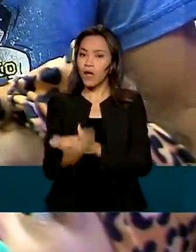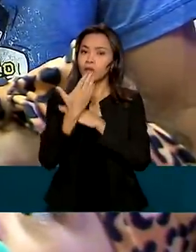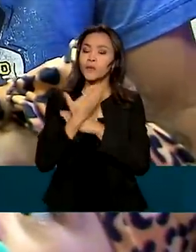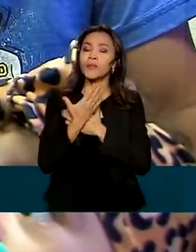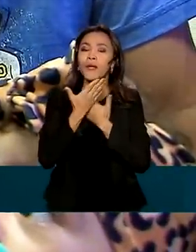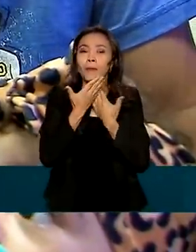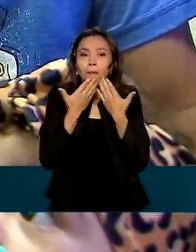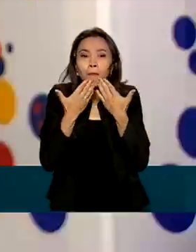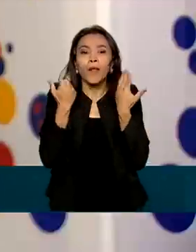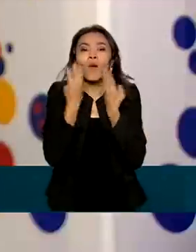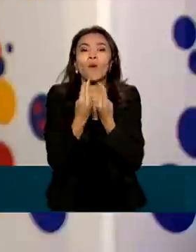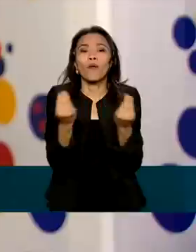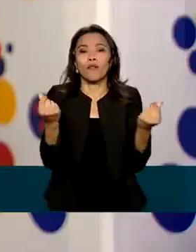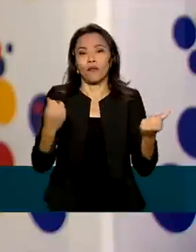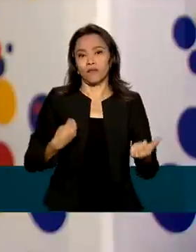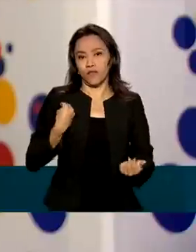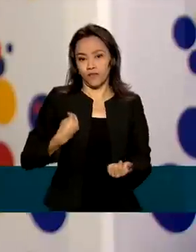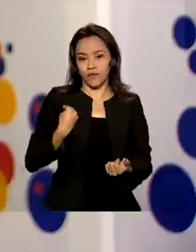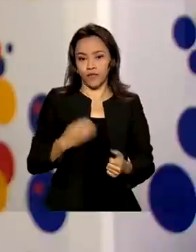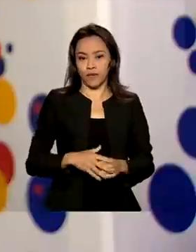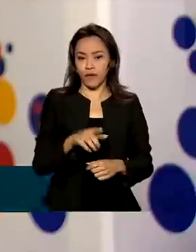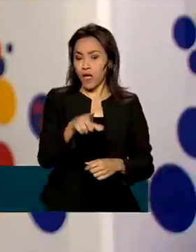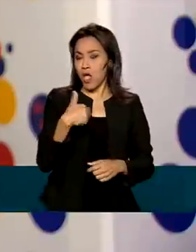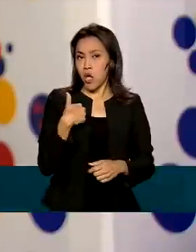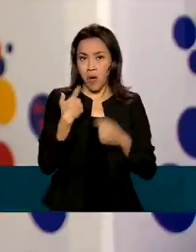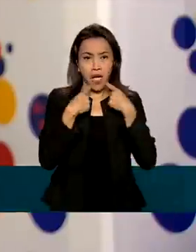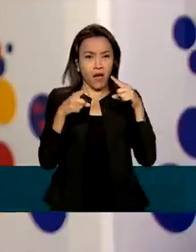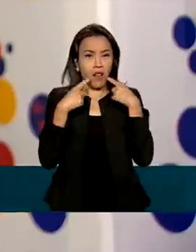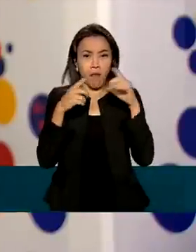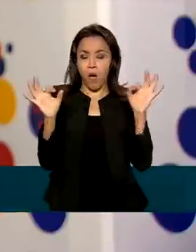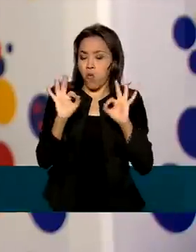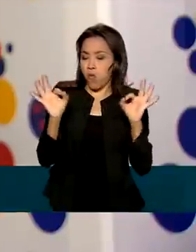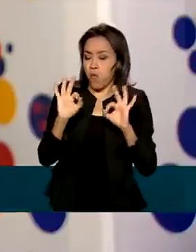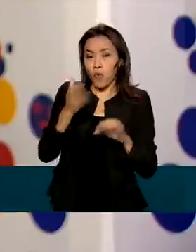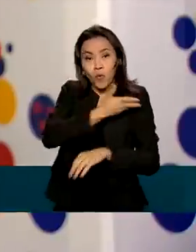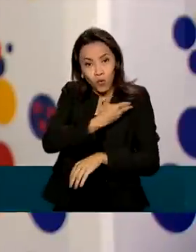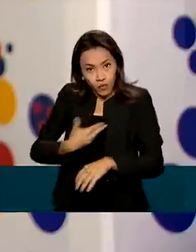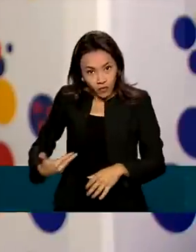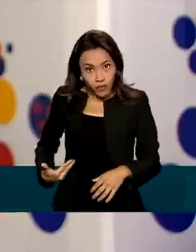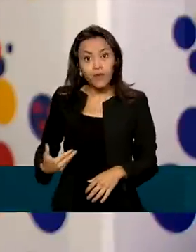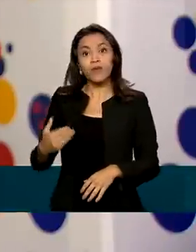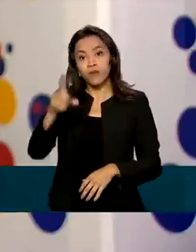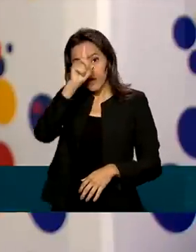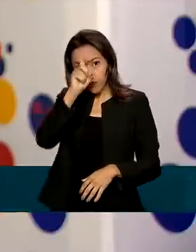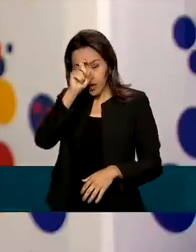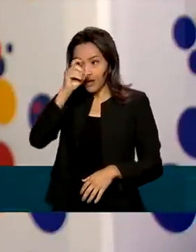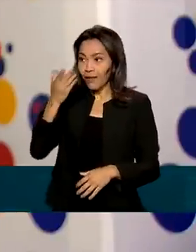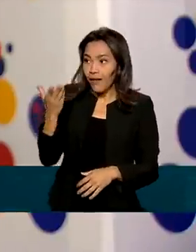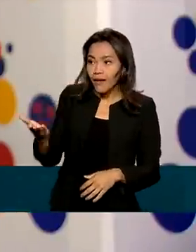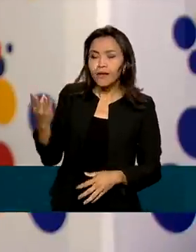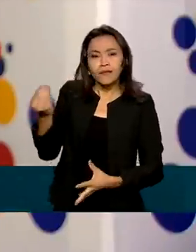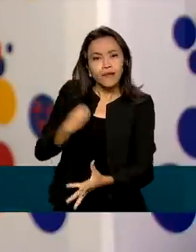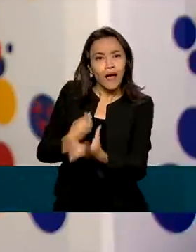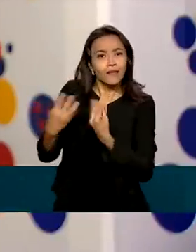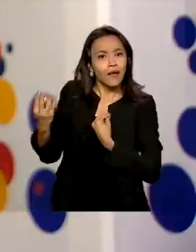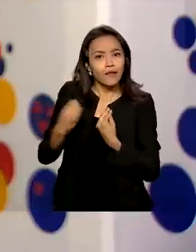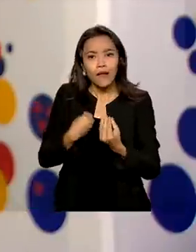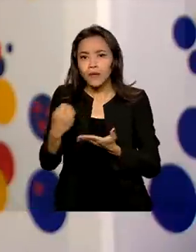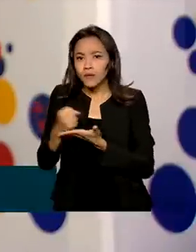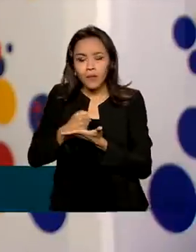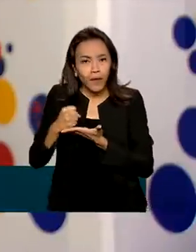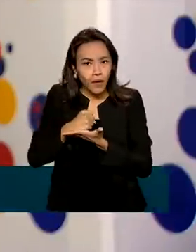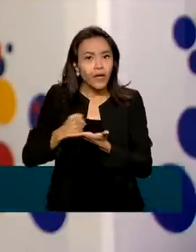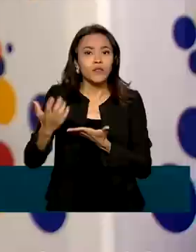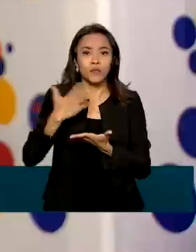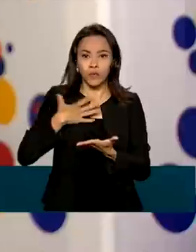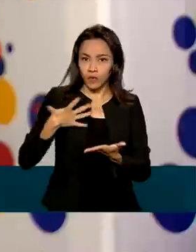vida dos meninos. Não tenho do que reclamar não, graças a Deus o SUS está aí, ele proporciona toda a medicação para eles, a